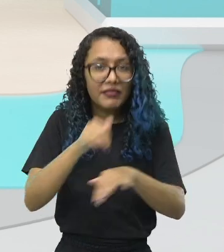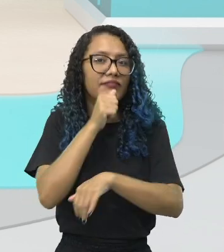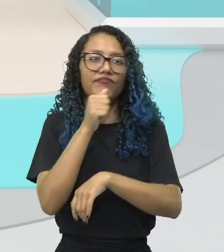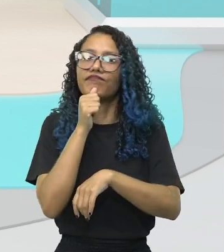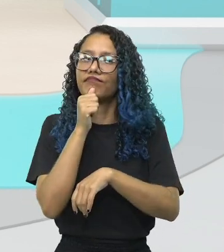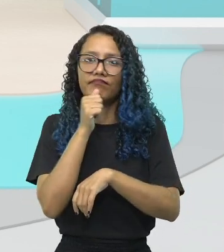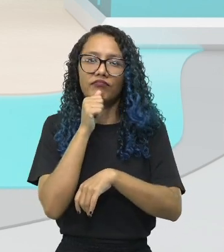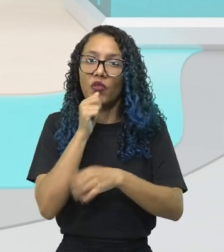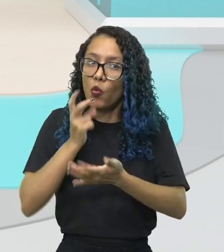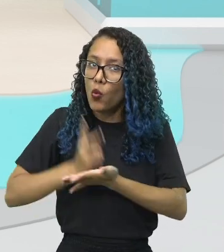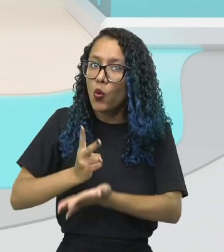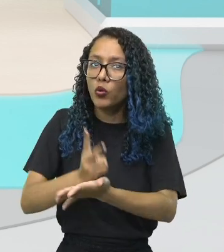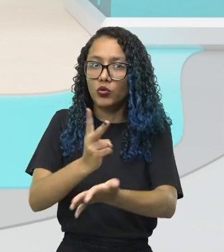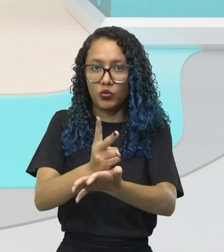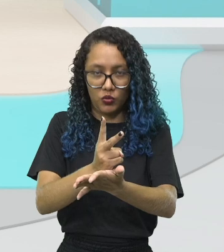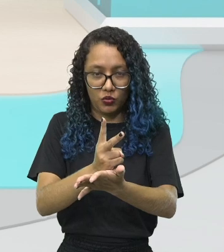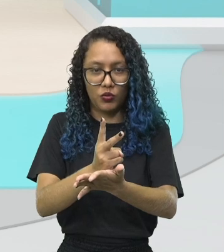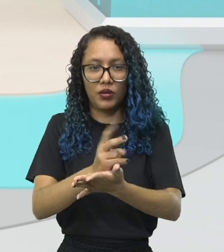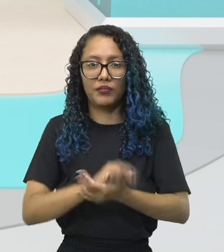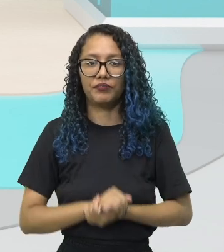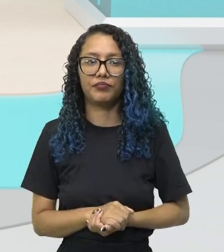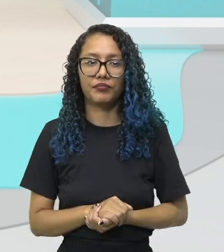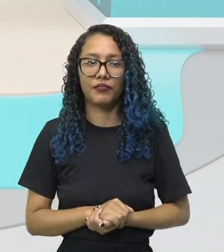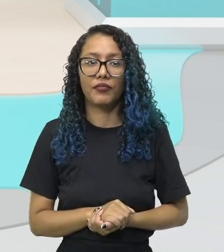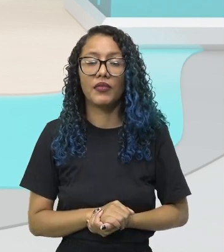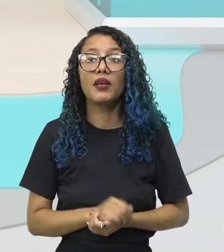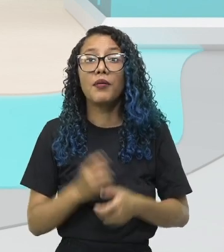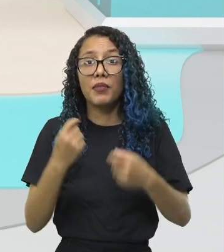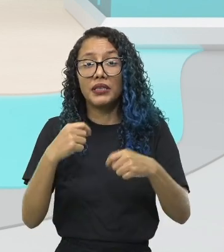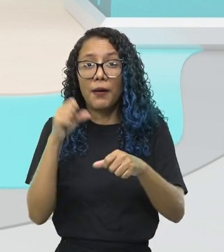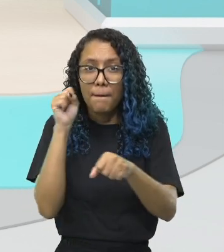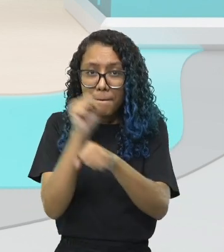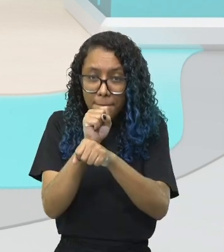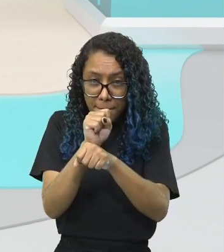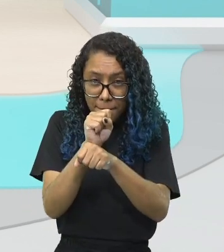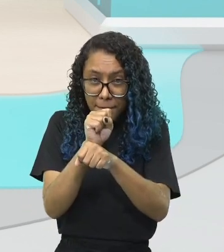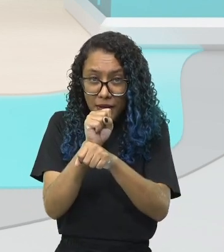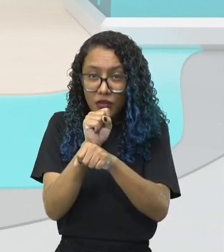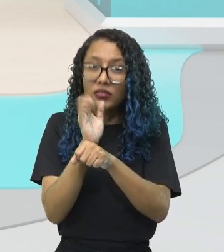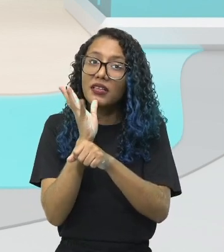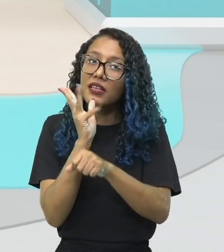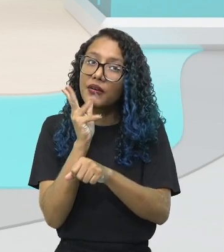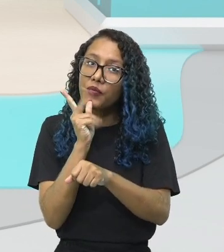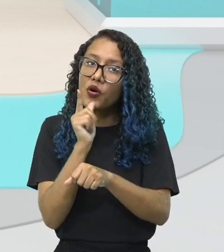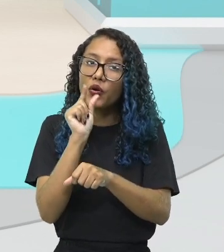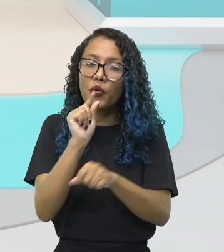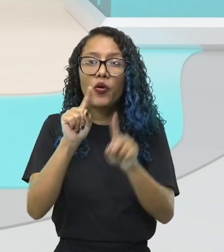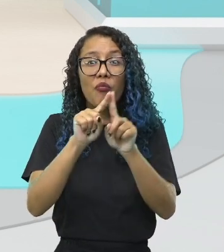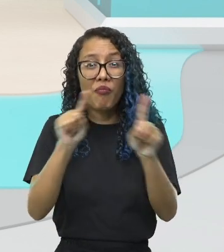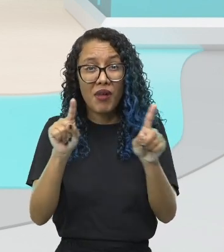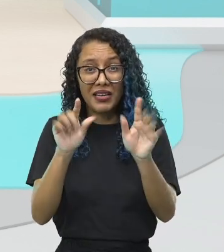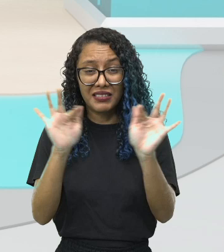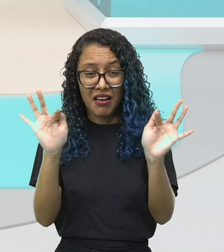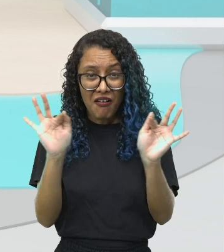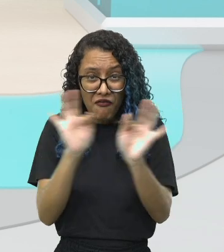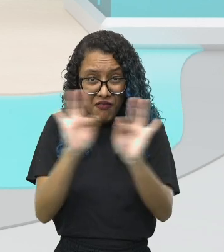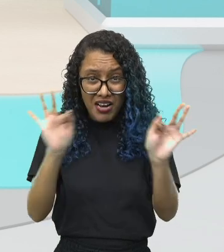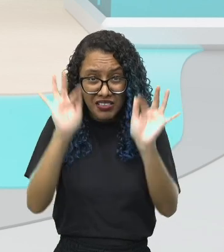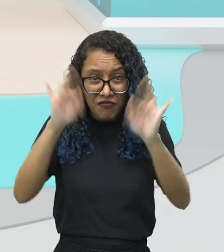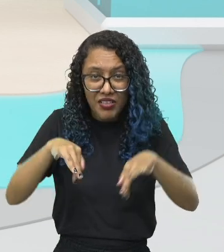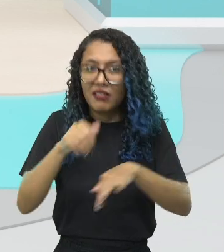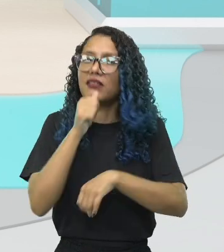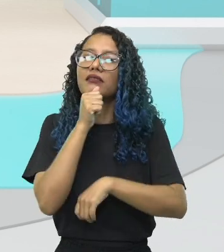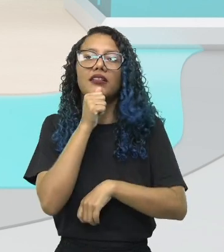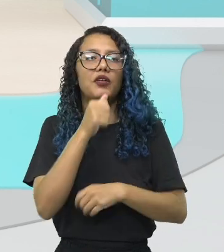Olha só, né? Então a pausa ali é um pouquinho maior, mas ainda não indica que a frase foi concluída.